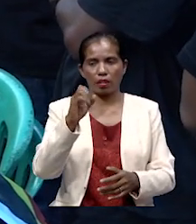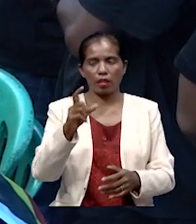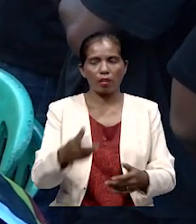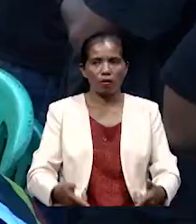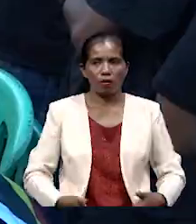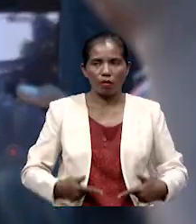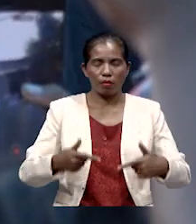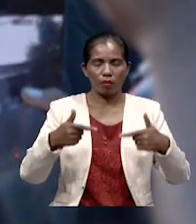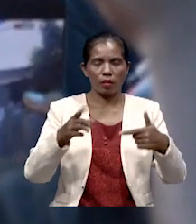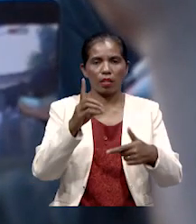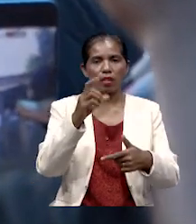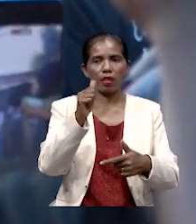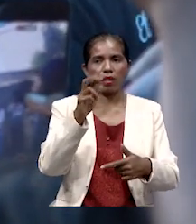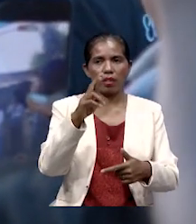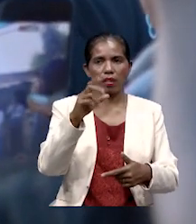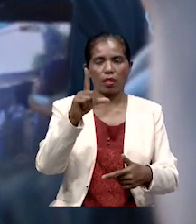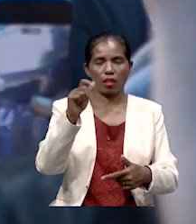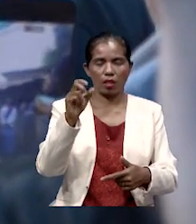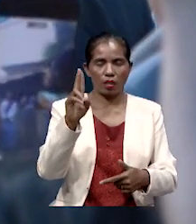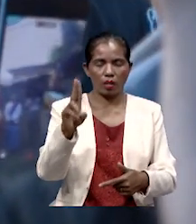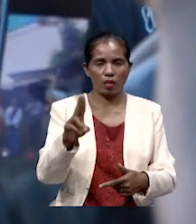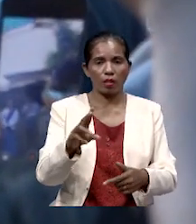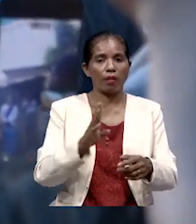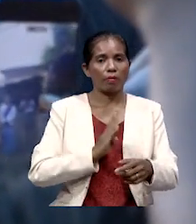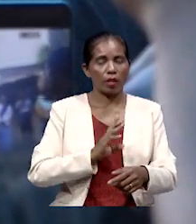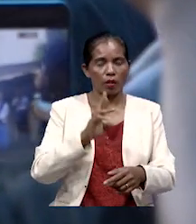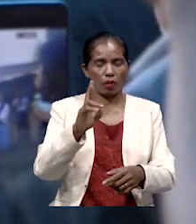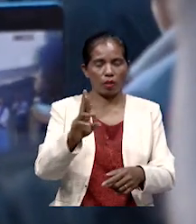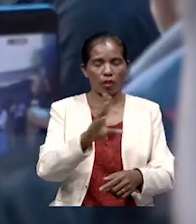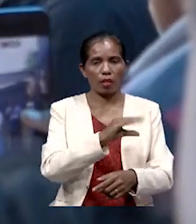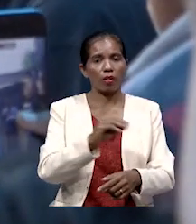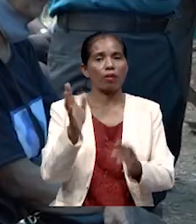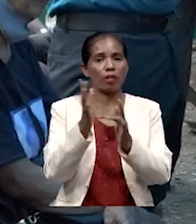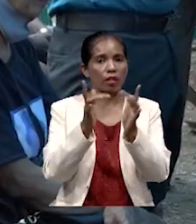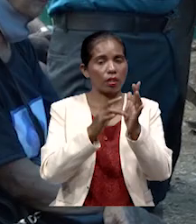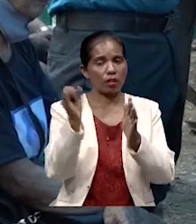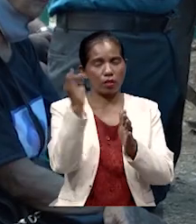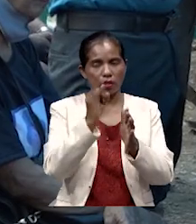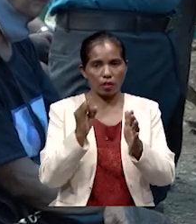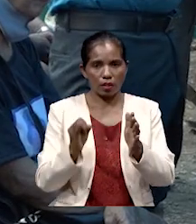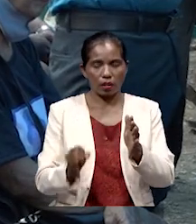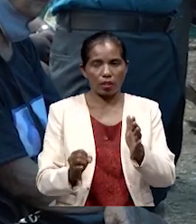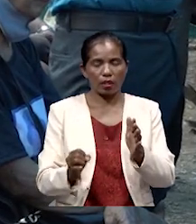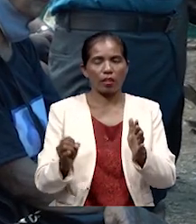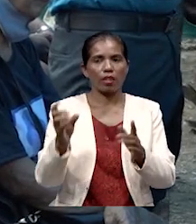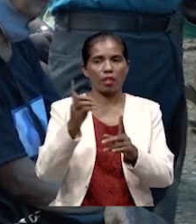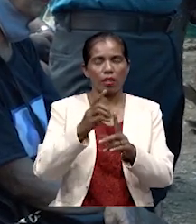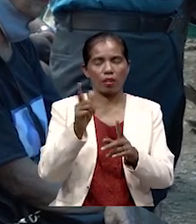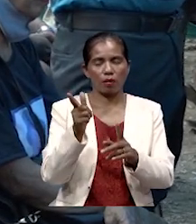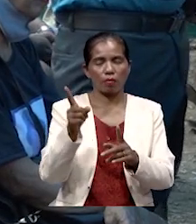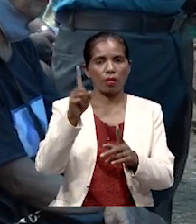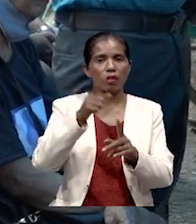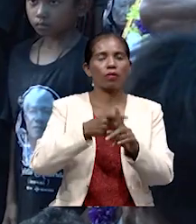Moris Iha Darlau, Suku Becora, Posto Administrativo Cristo Rei, Iha Lorong Rua Nulo Resing Ida Fulan